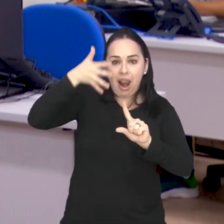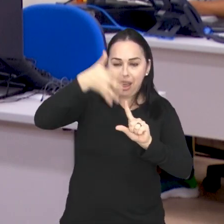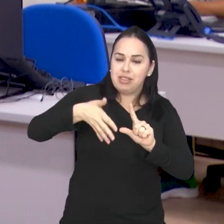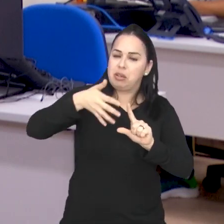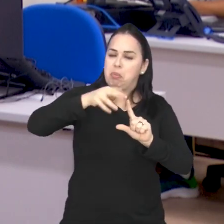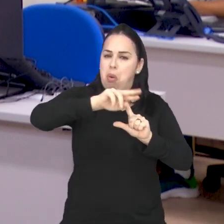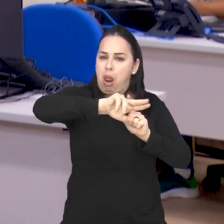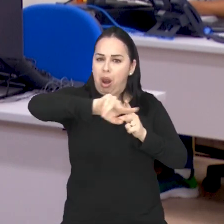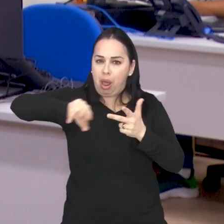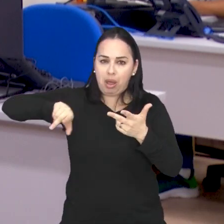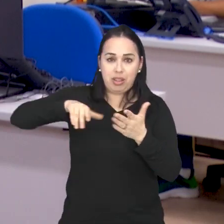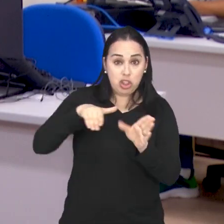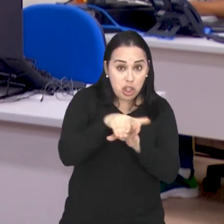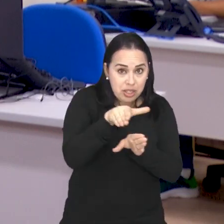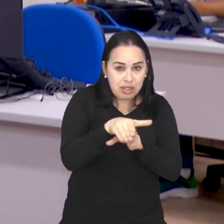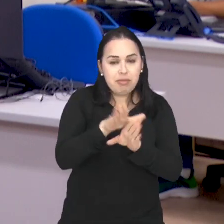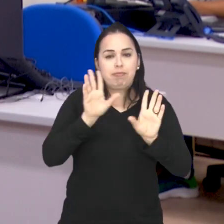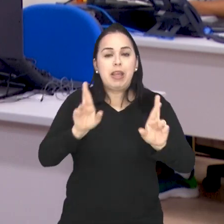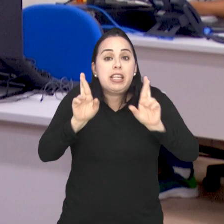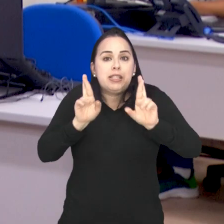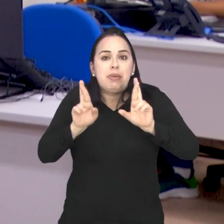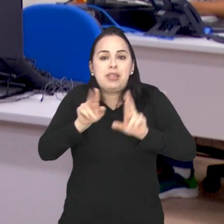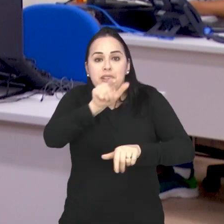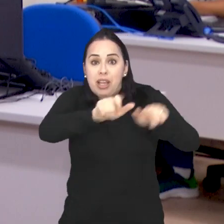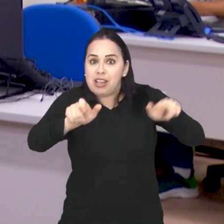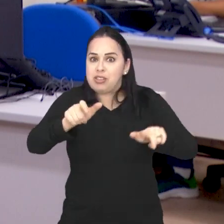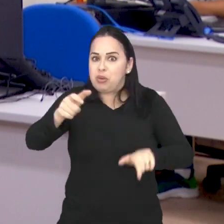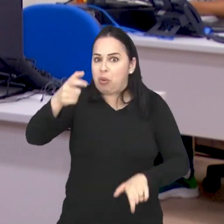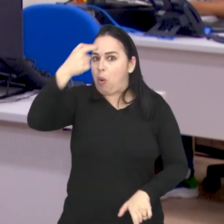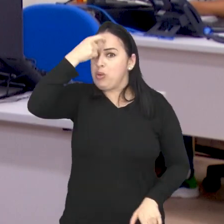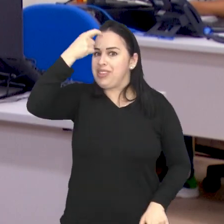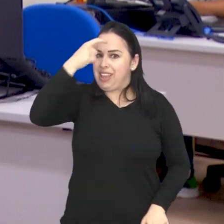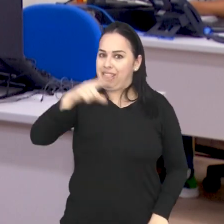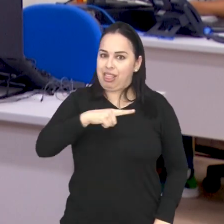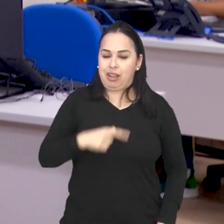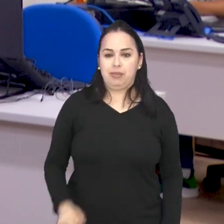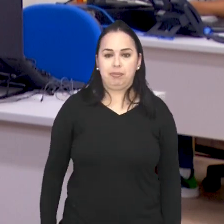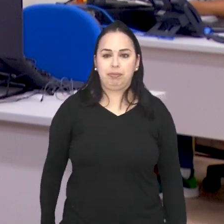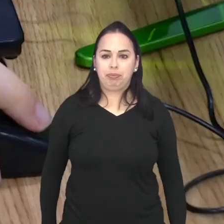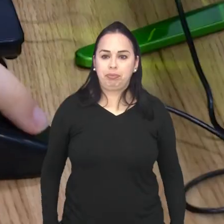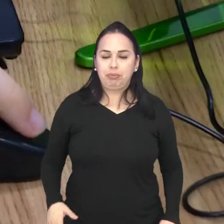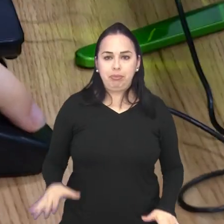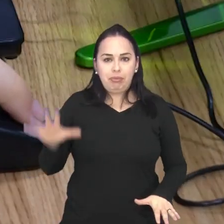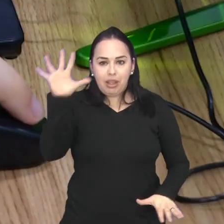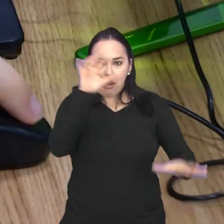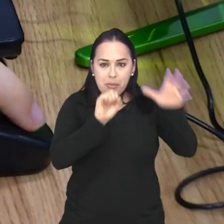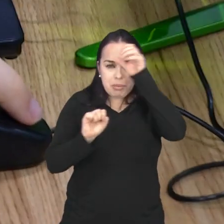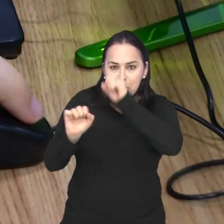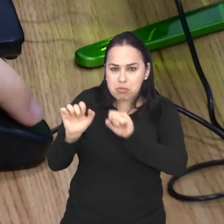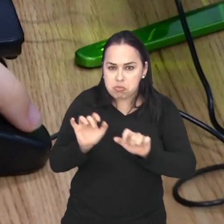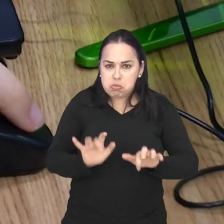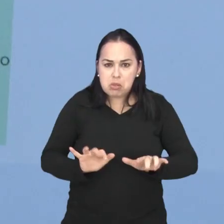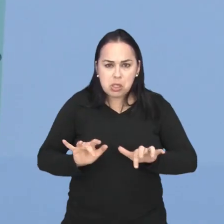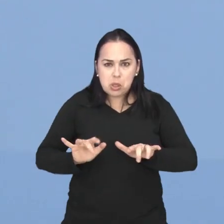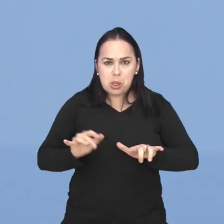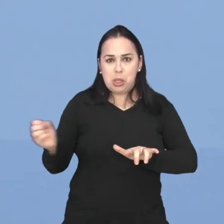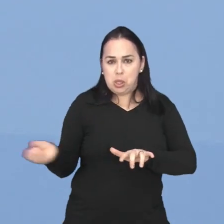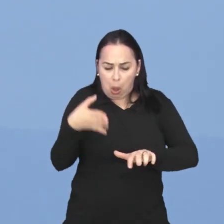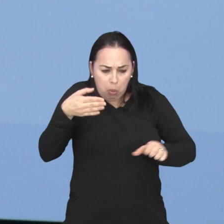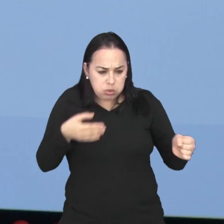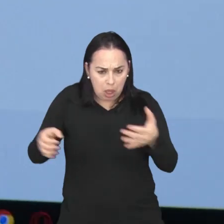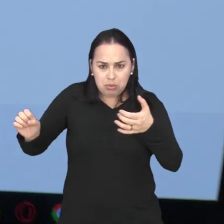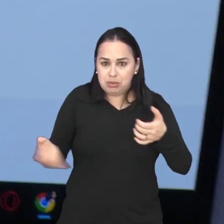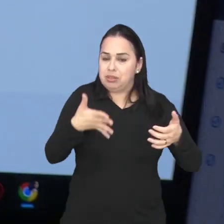sobre o tema. A expectativa é garantir um uso consciente dessas ferramentas. O aprendizado sobre o uso de